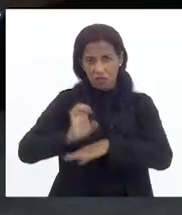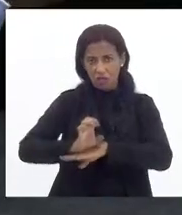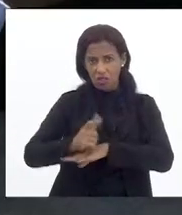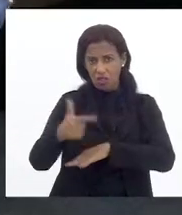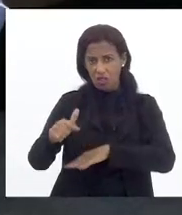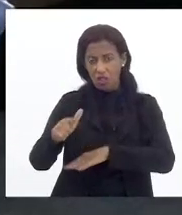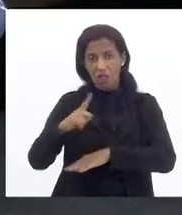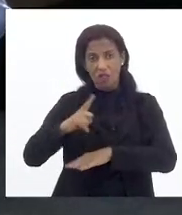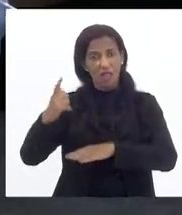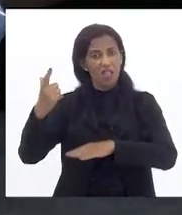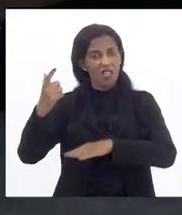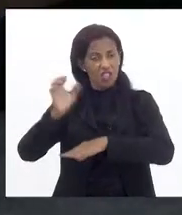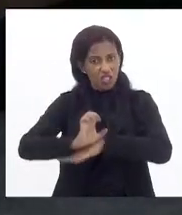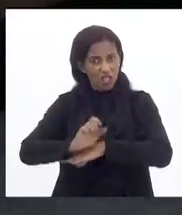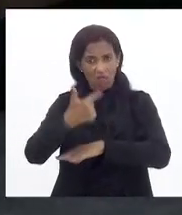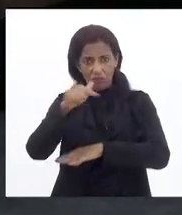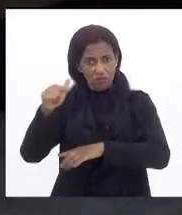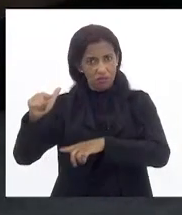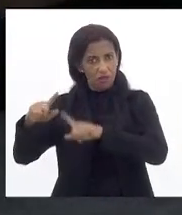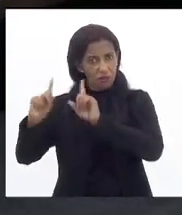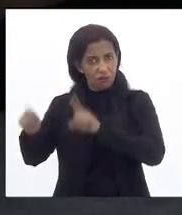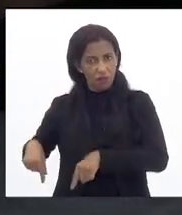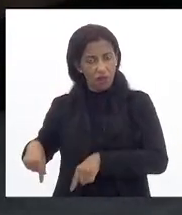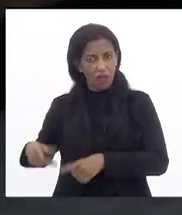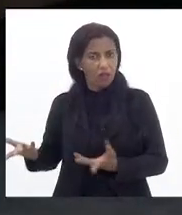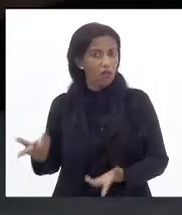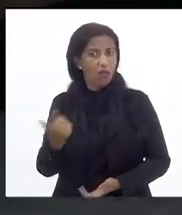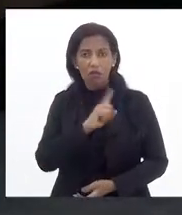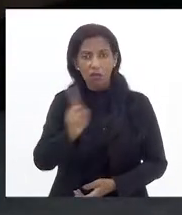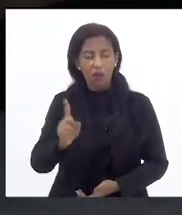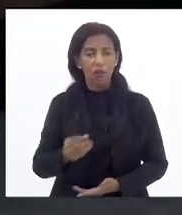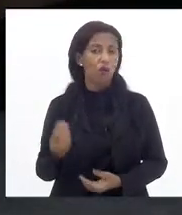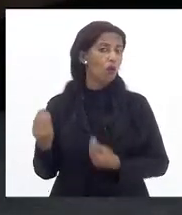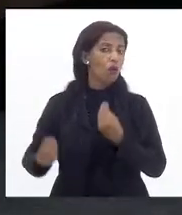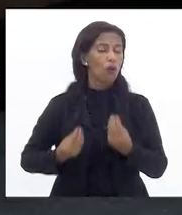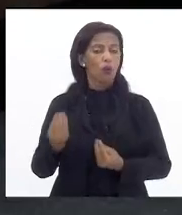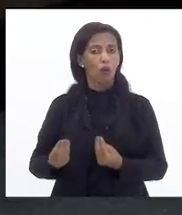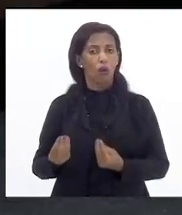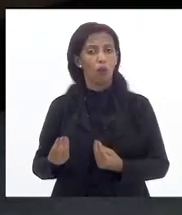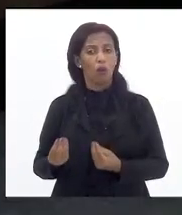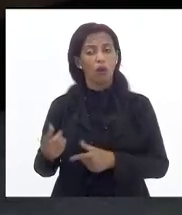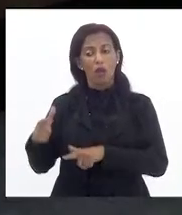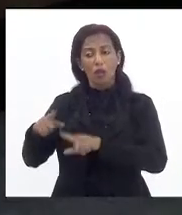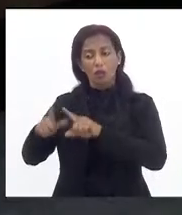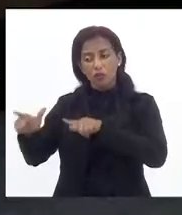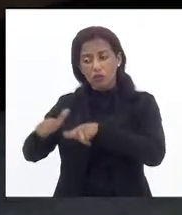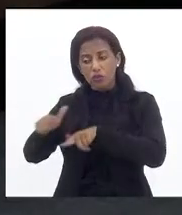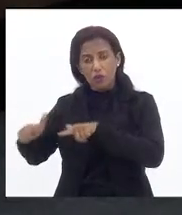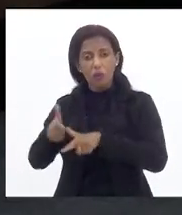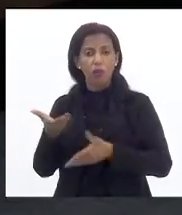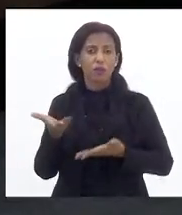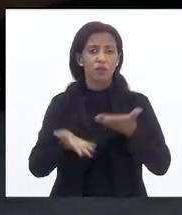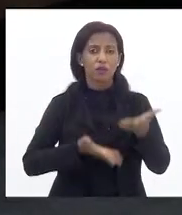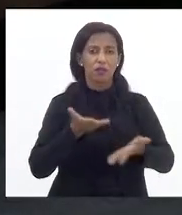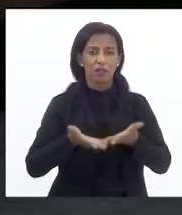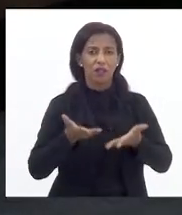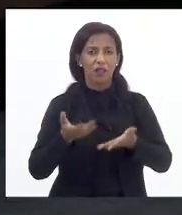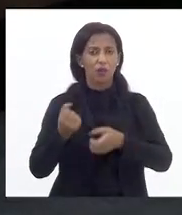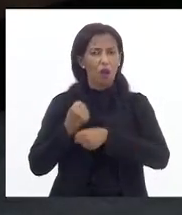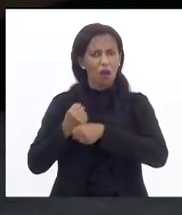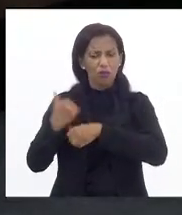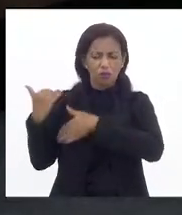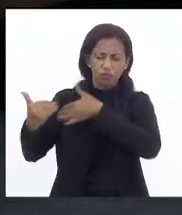existe Estados em servidores não a forma que servidores estão sendo tratado sendo tratado nesses últimos